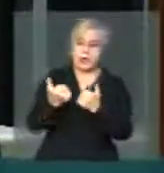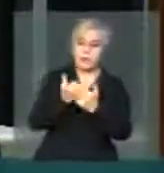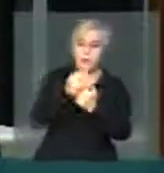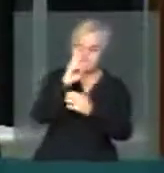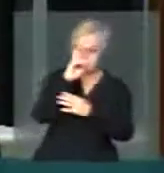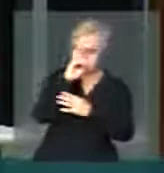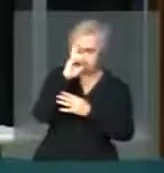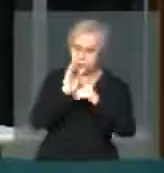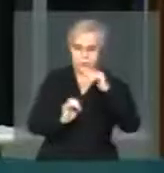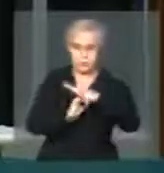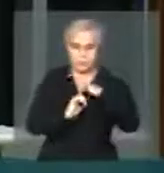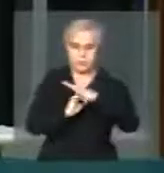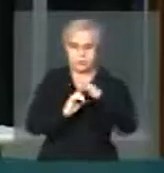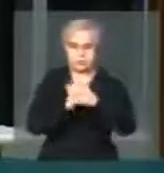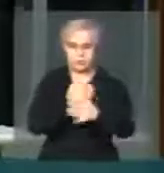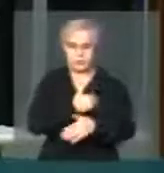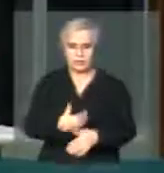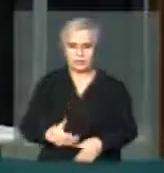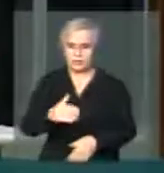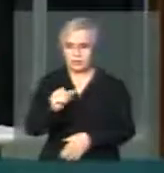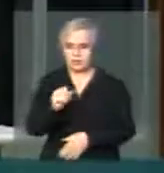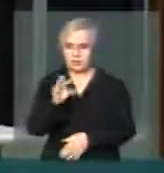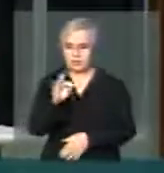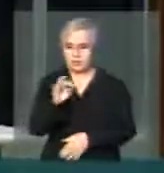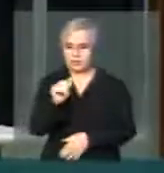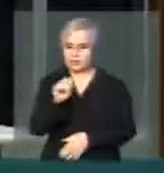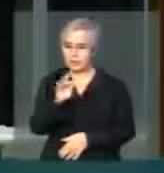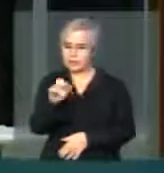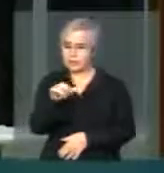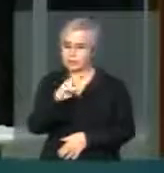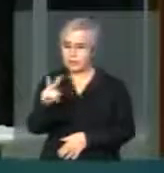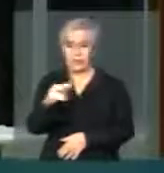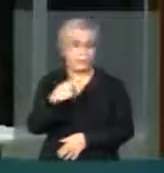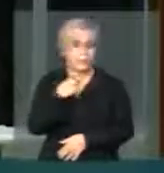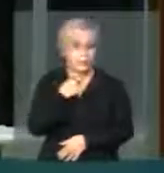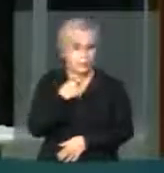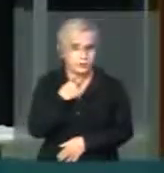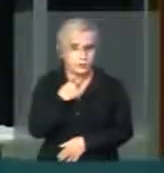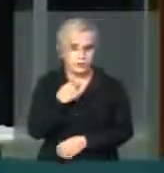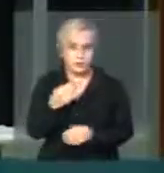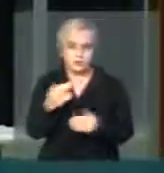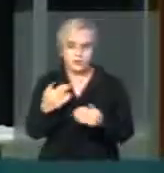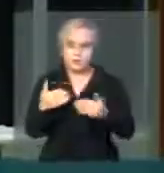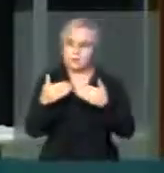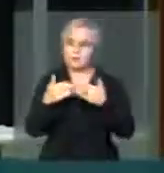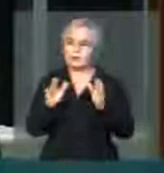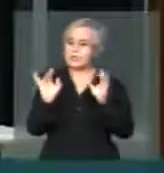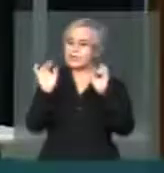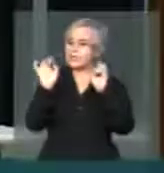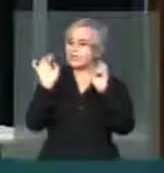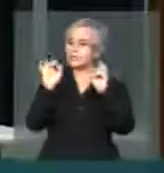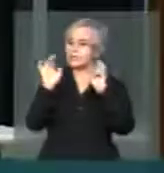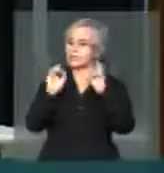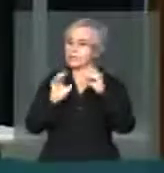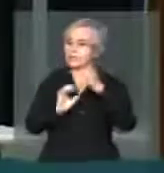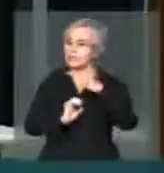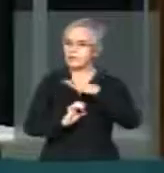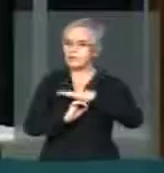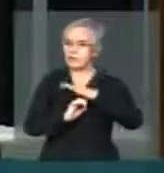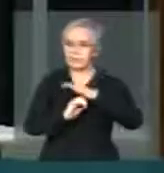uma empresa estatal. Portanto, está se abrindo exclusividade para o controle e para a direção das empresas